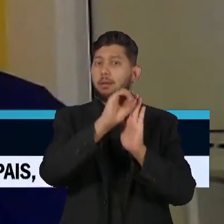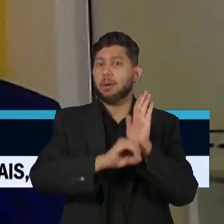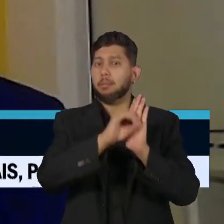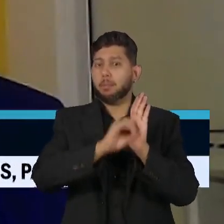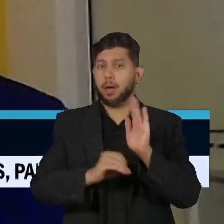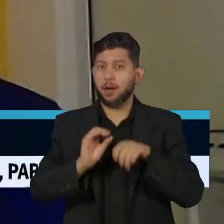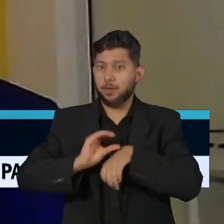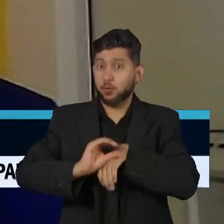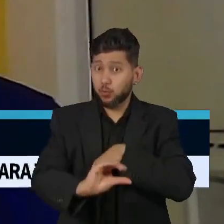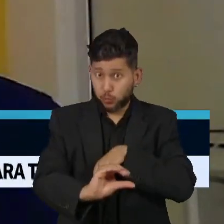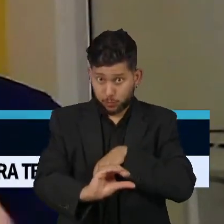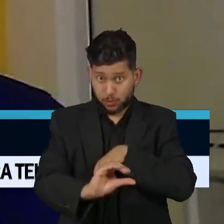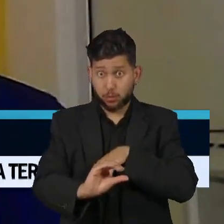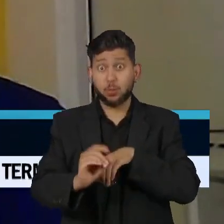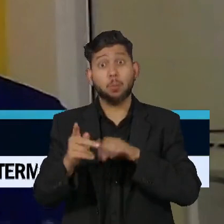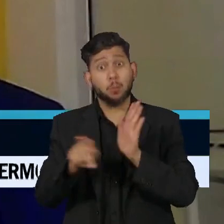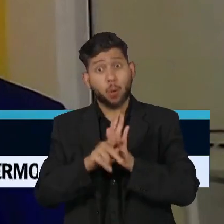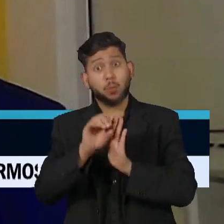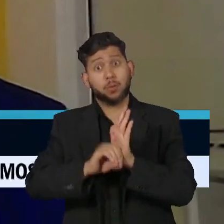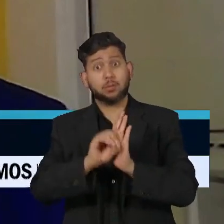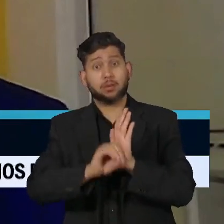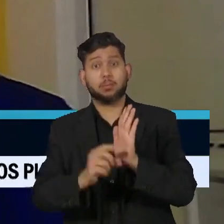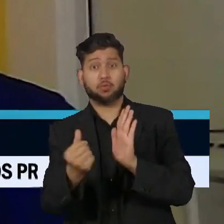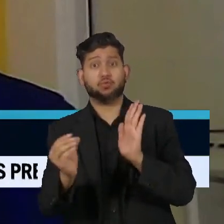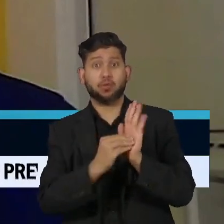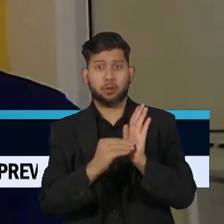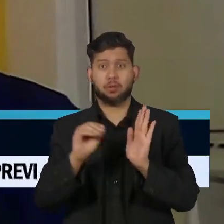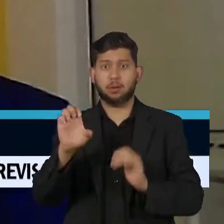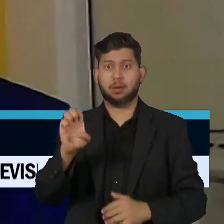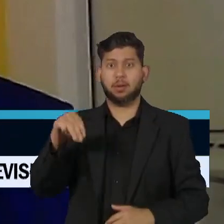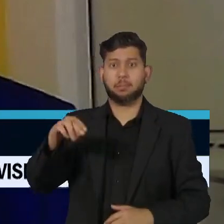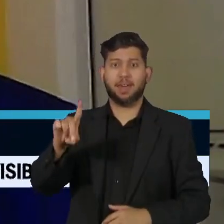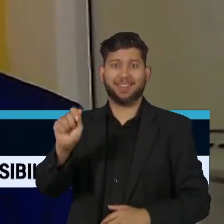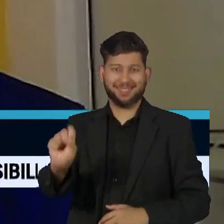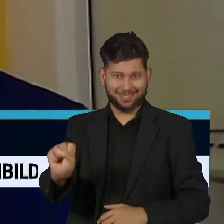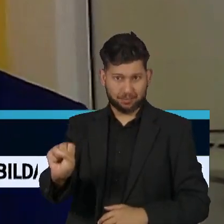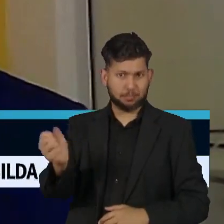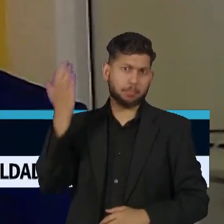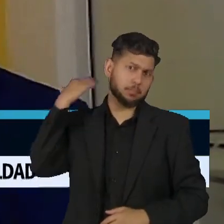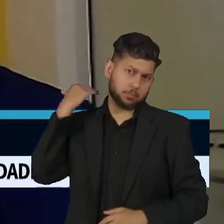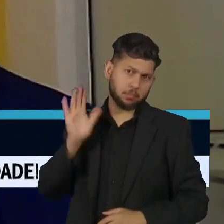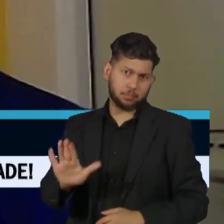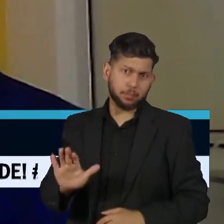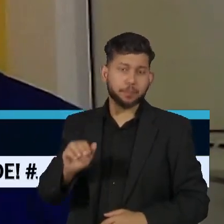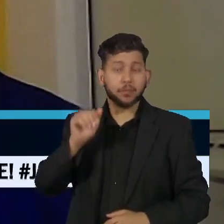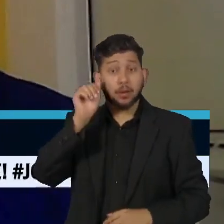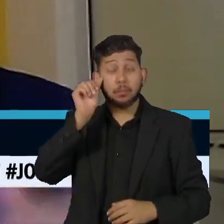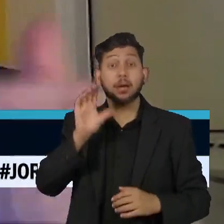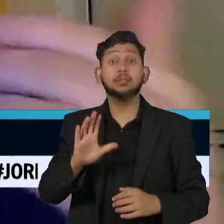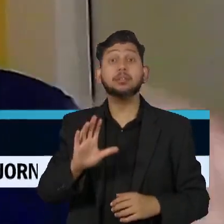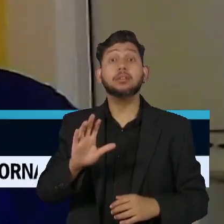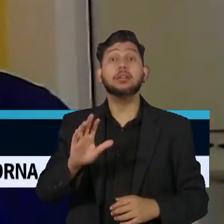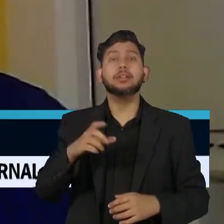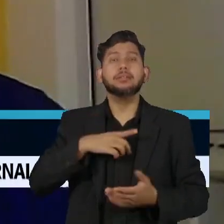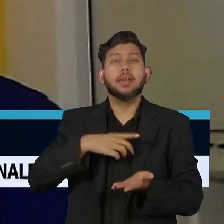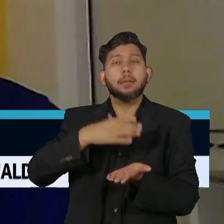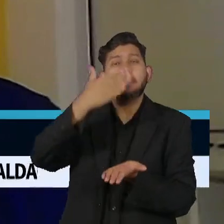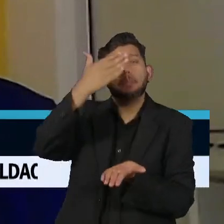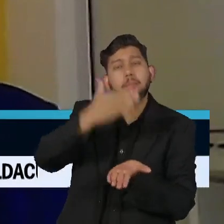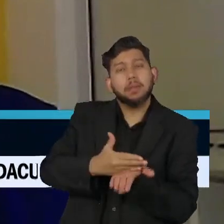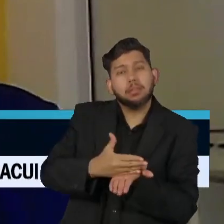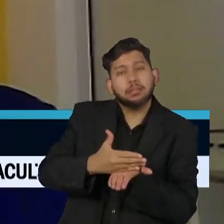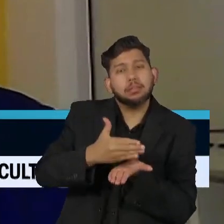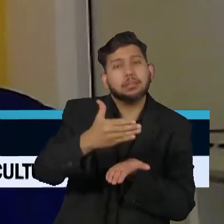uma fatia pequena do orçamento, que era relativa às emendas. O que aconteceu, especialmente a partir da metade